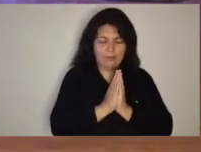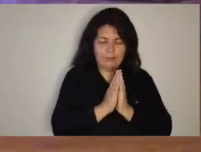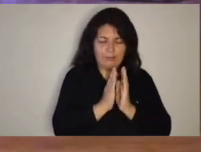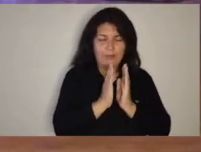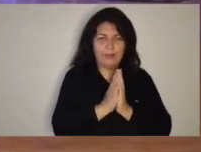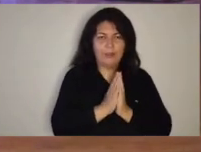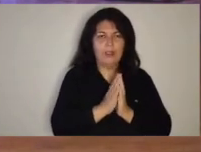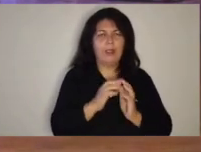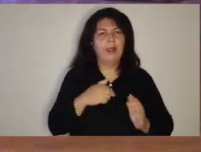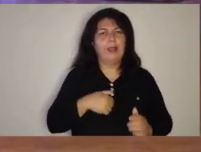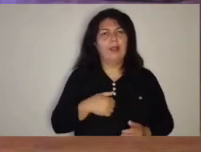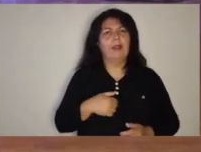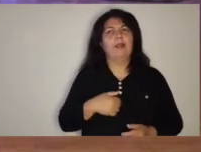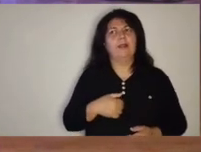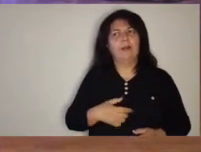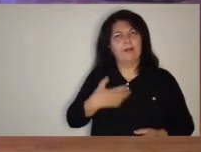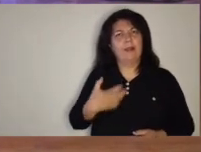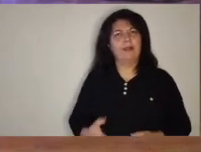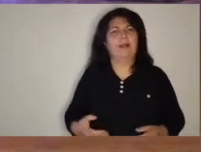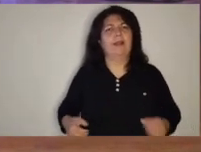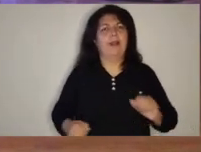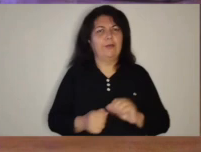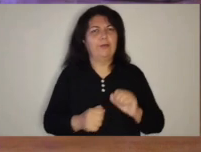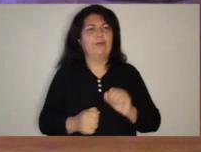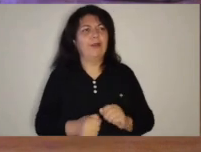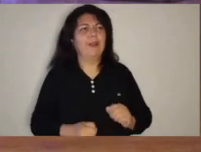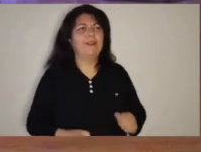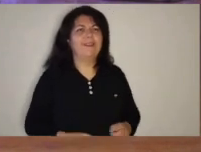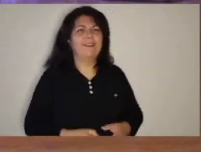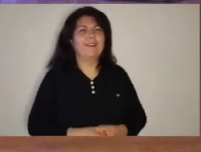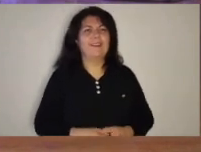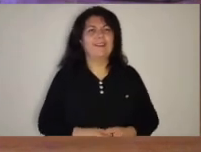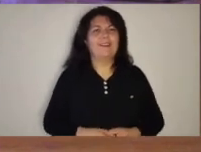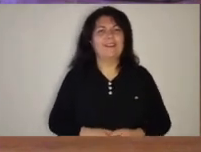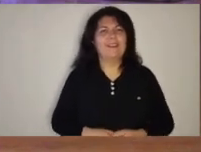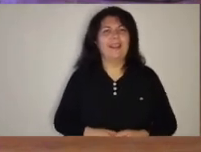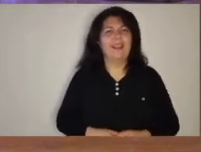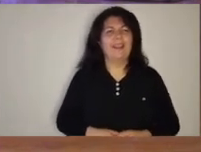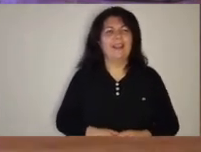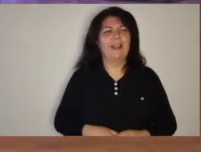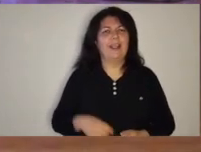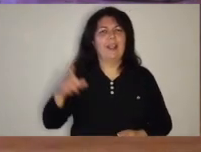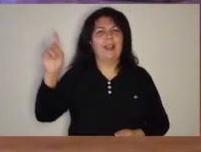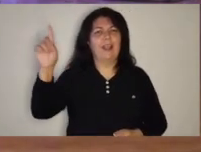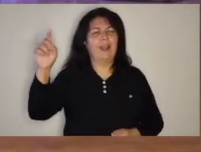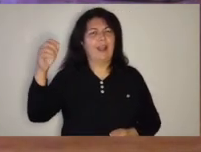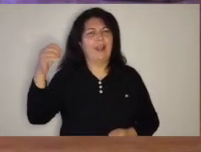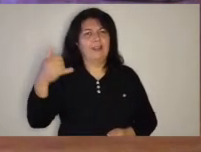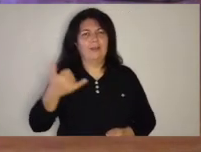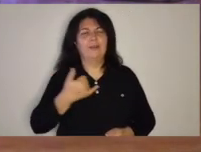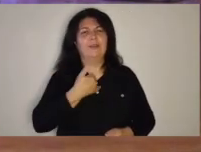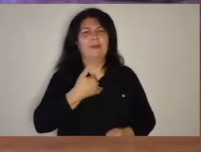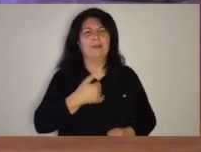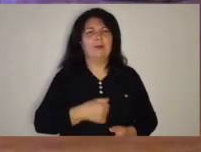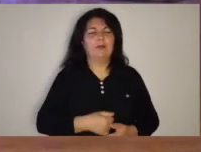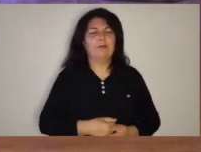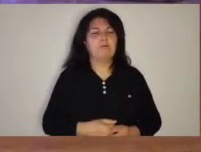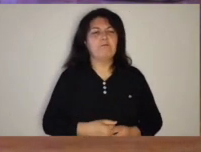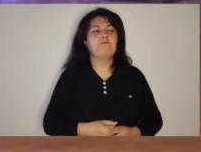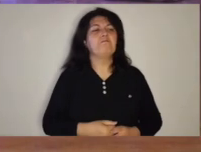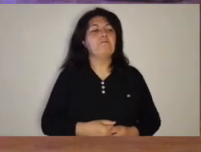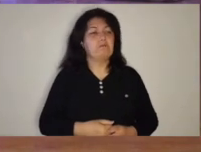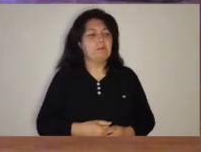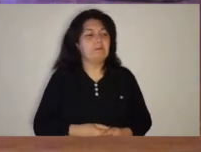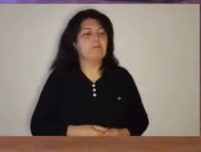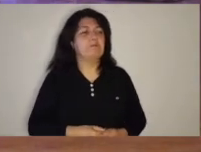tal. E eu lá me empenhando lá para fazer a tal das atividades, que é desafio 30 dias. Aí Deus falou assim: você está